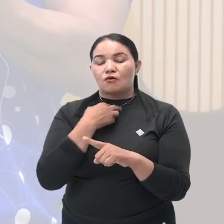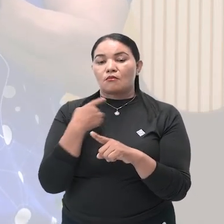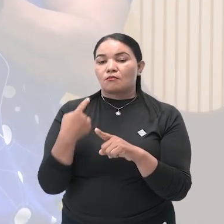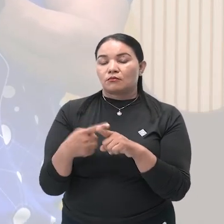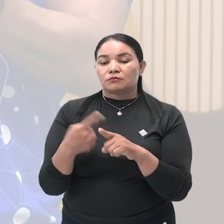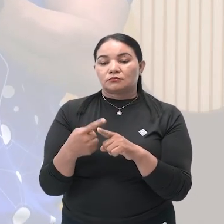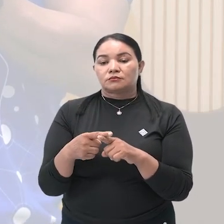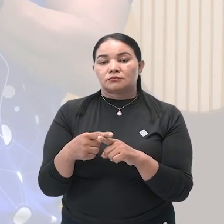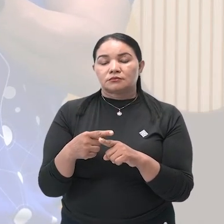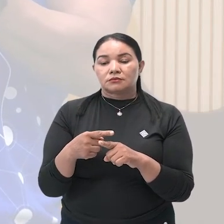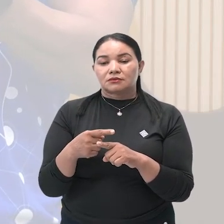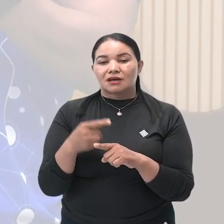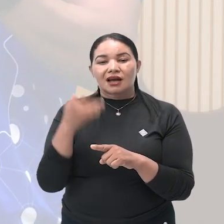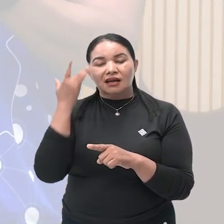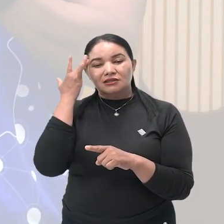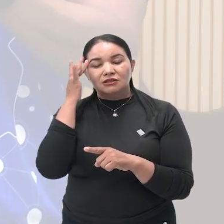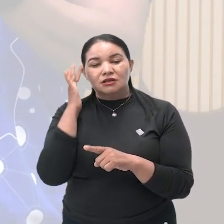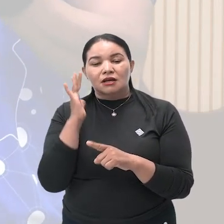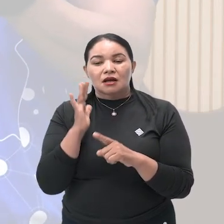está